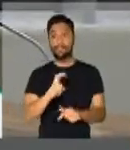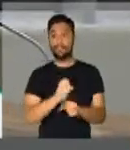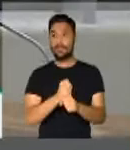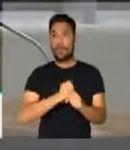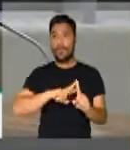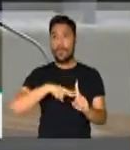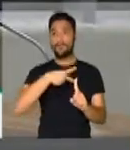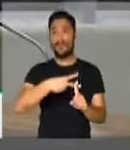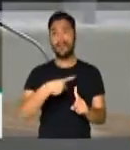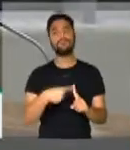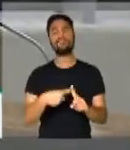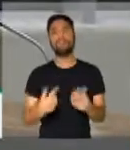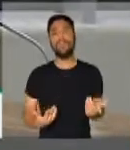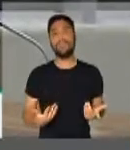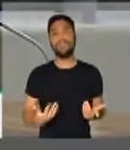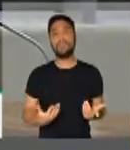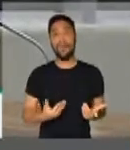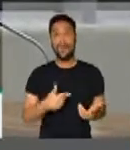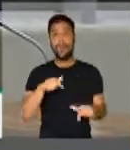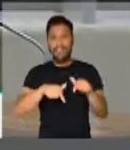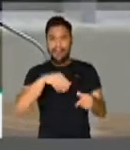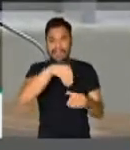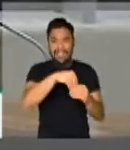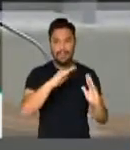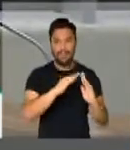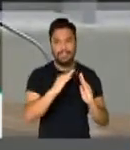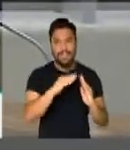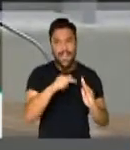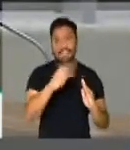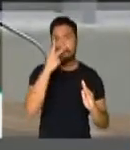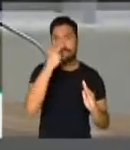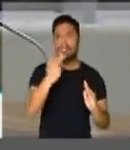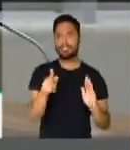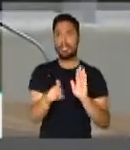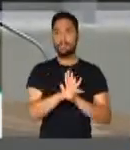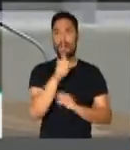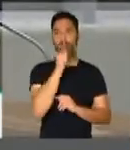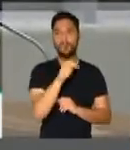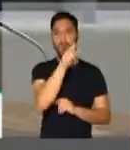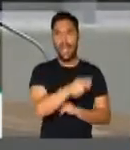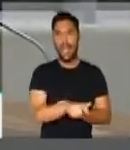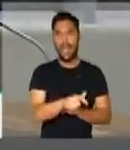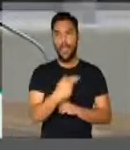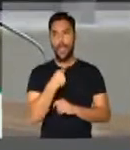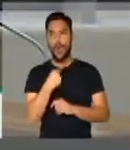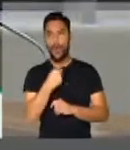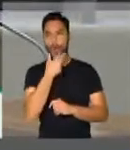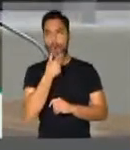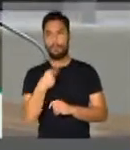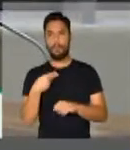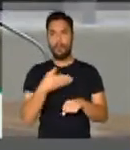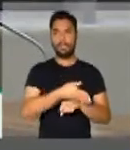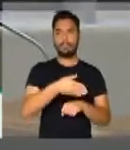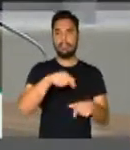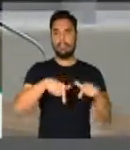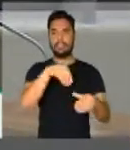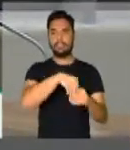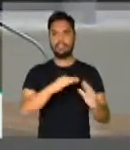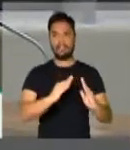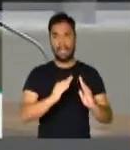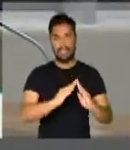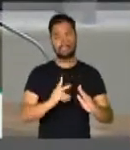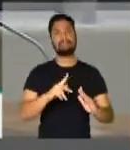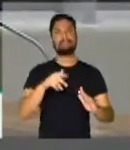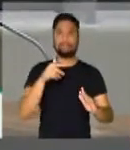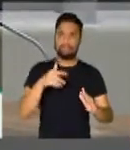os homens, porque lamentavelmente o trabalho doméstico é tido ainda como feminino. Então, o que acontece é que se reforça desigualdades e